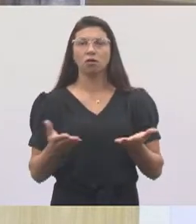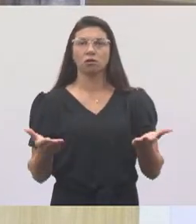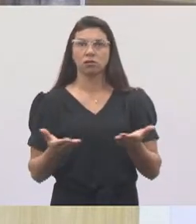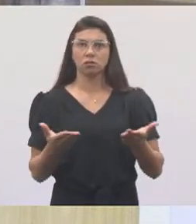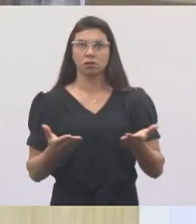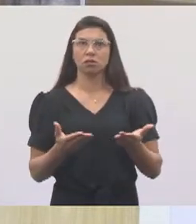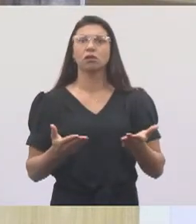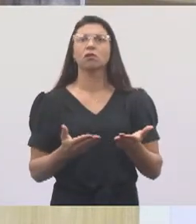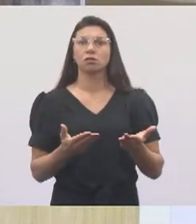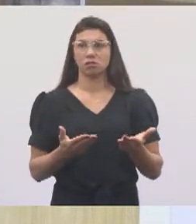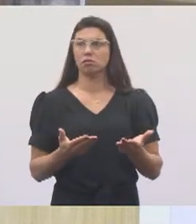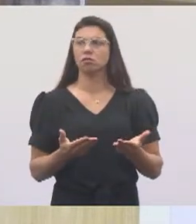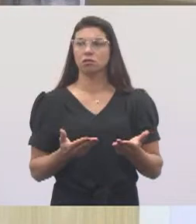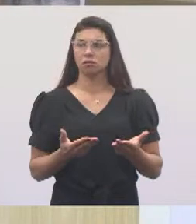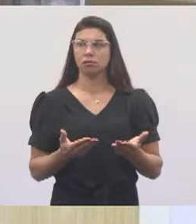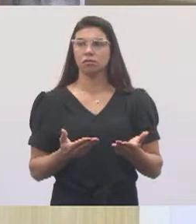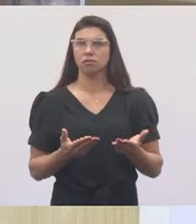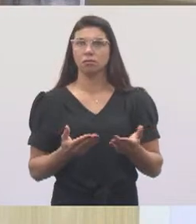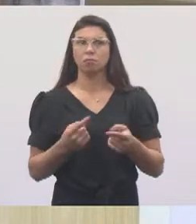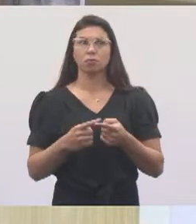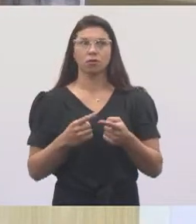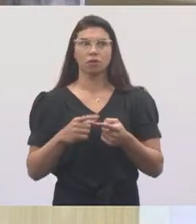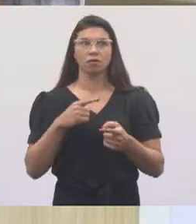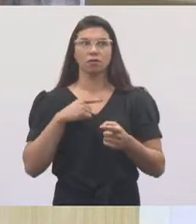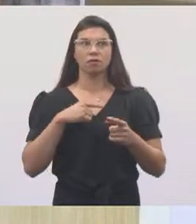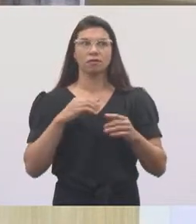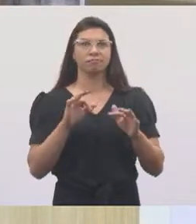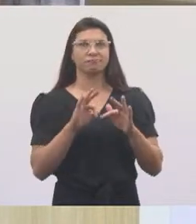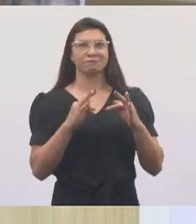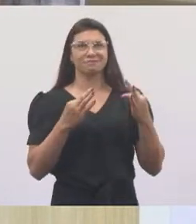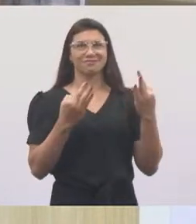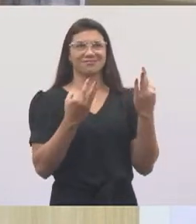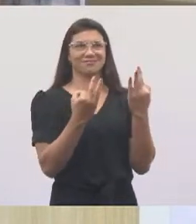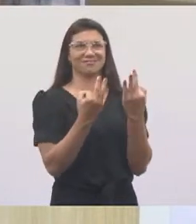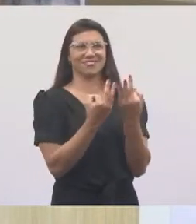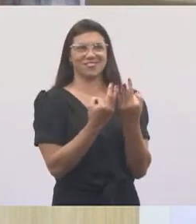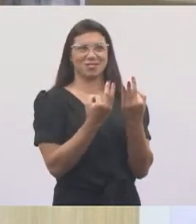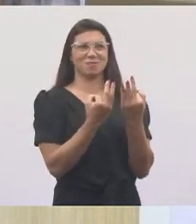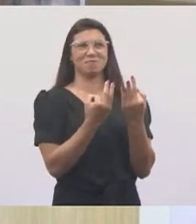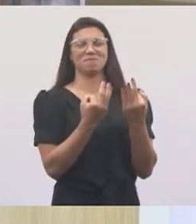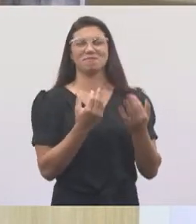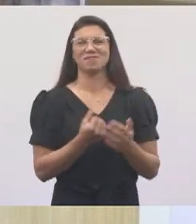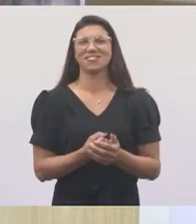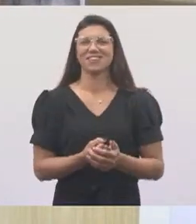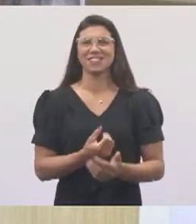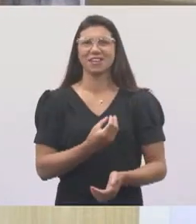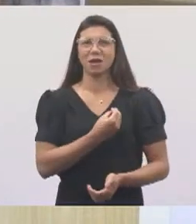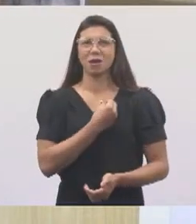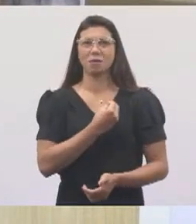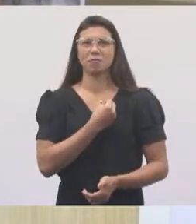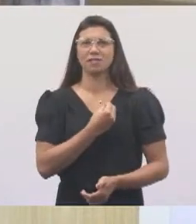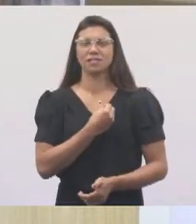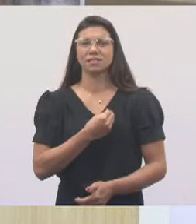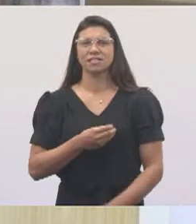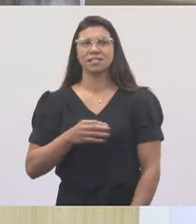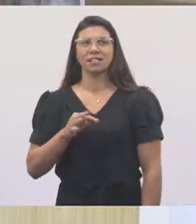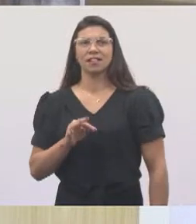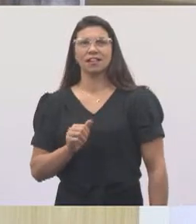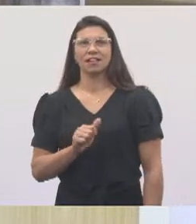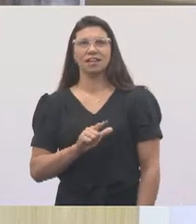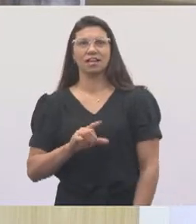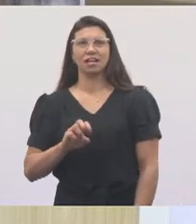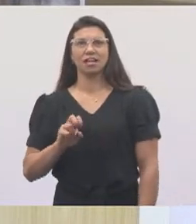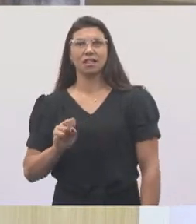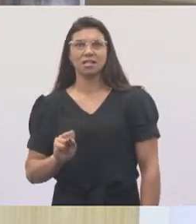considerando a presença da família. Quero aqui citar a presença do Thales Prado Pinto,